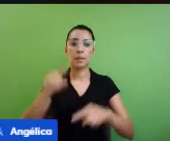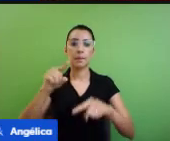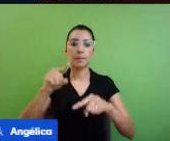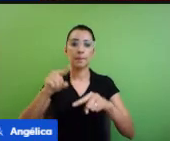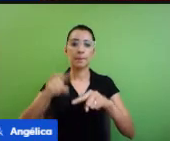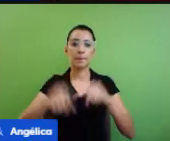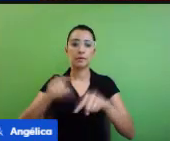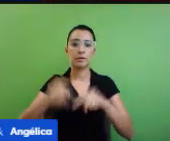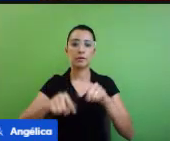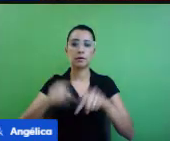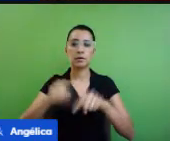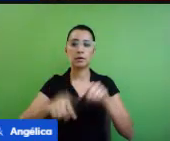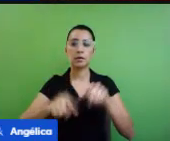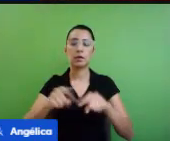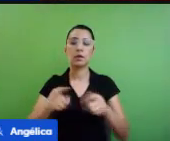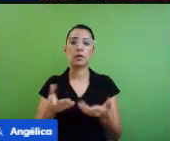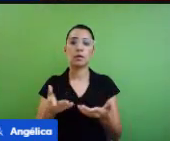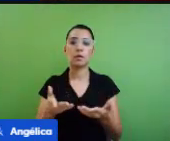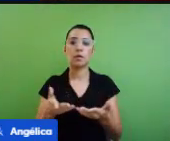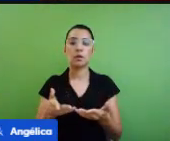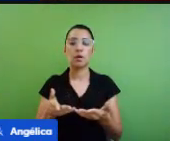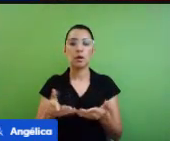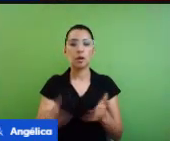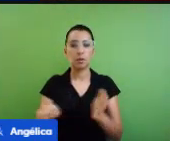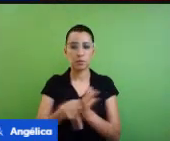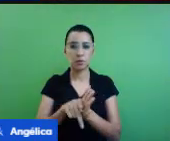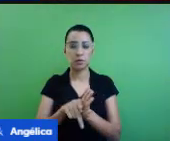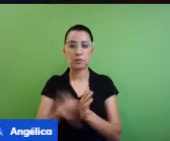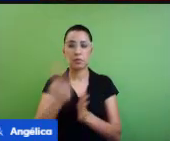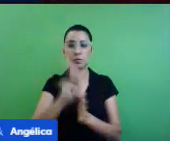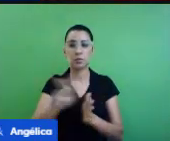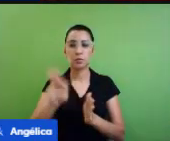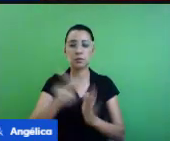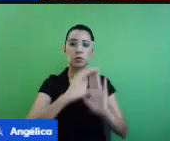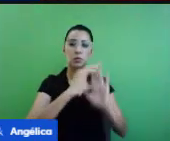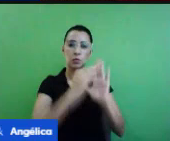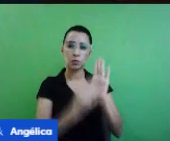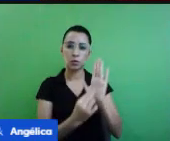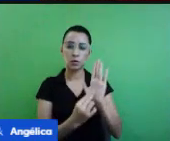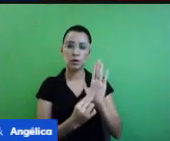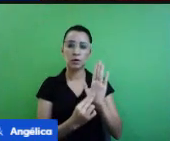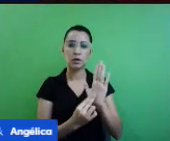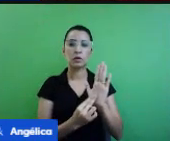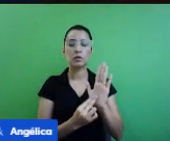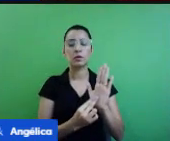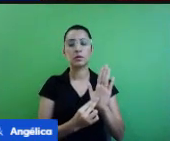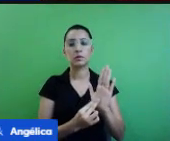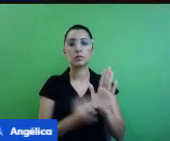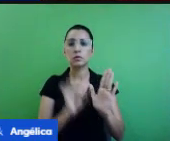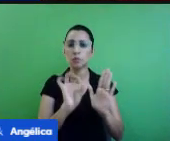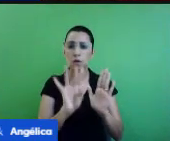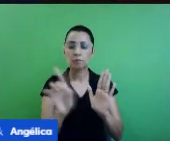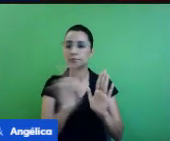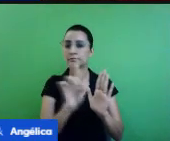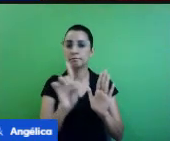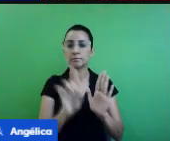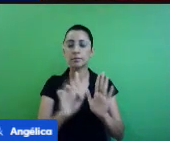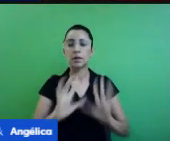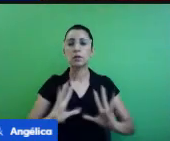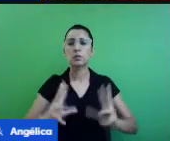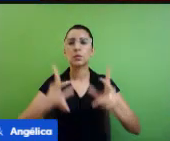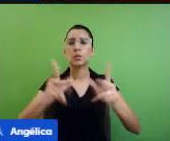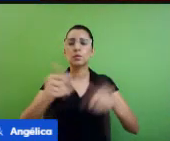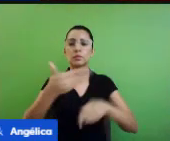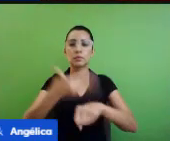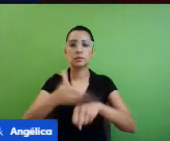não é um material que vai ser usado só no componente curricular, ele vai ser utilizado para todas as práticas